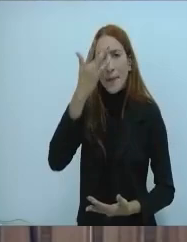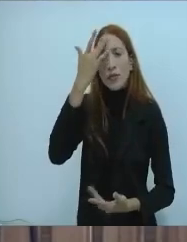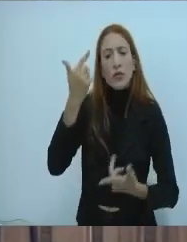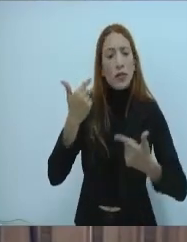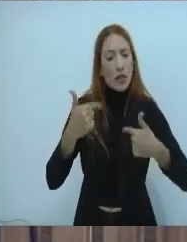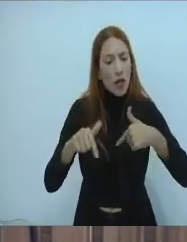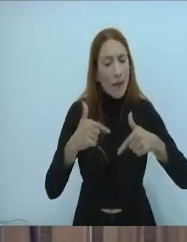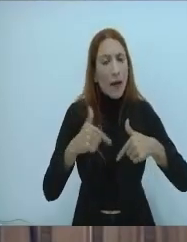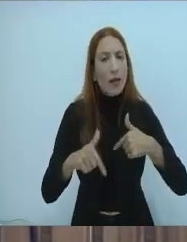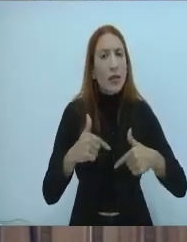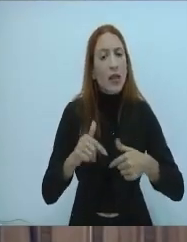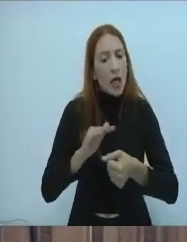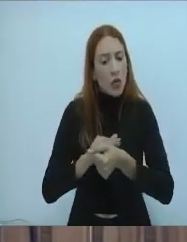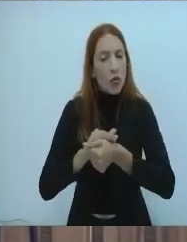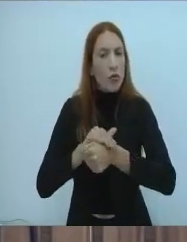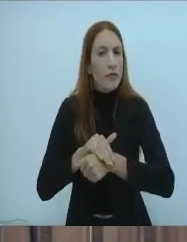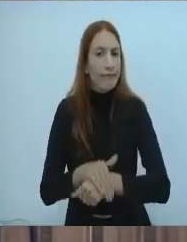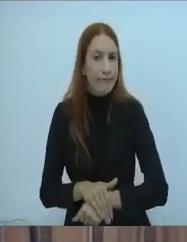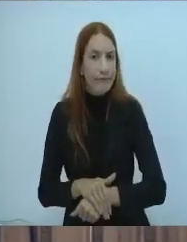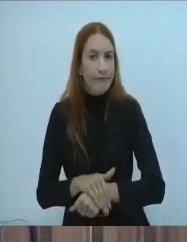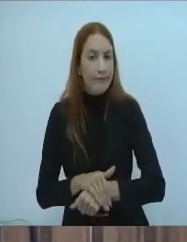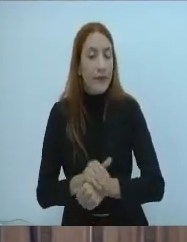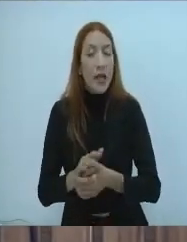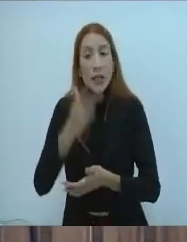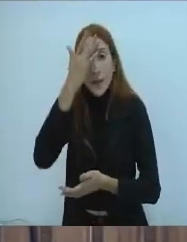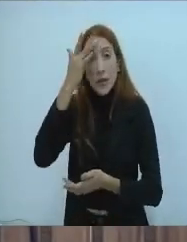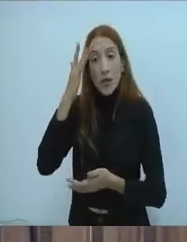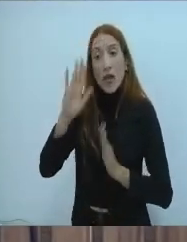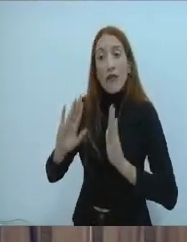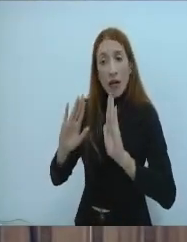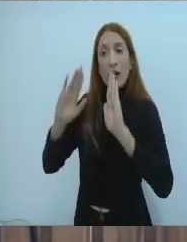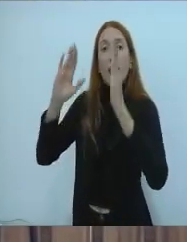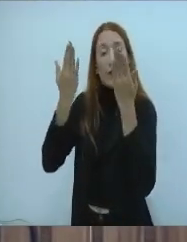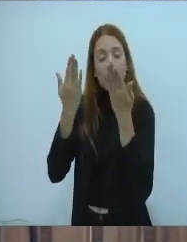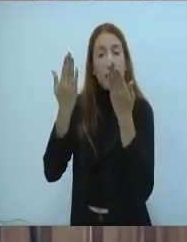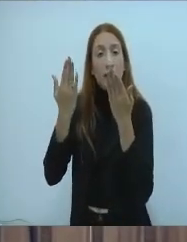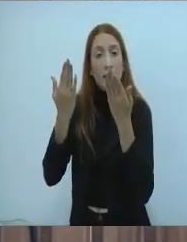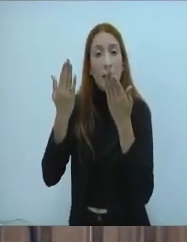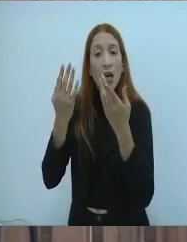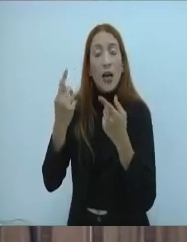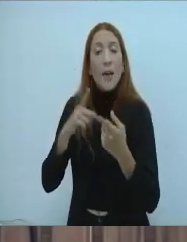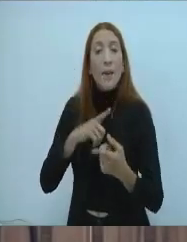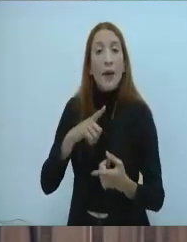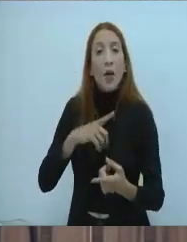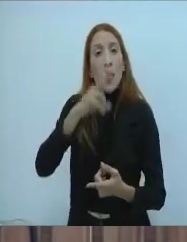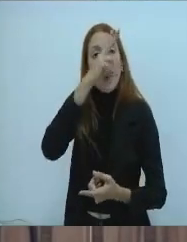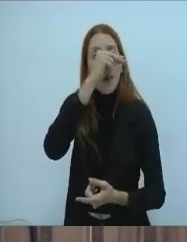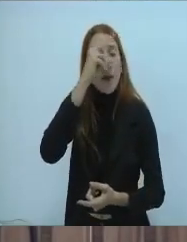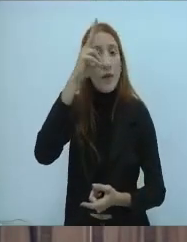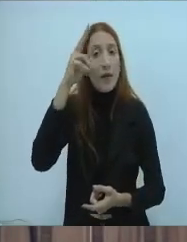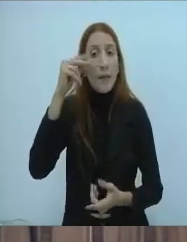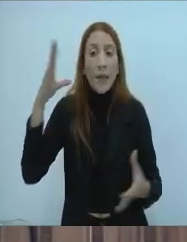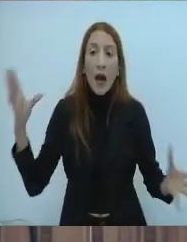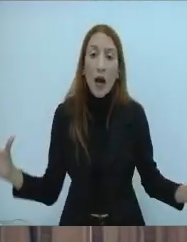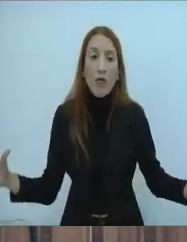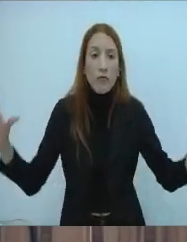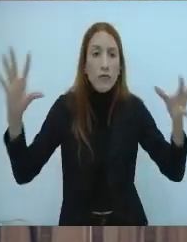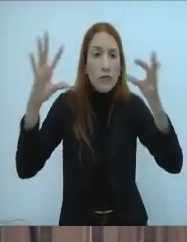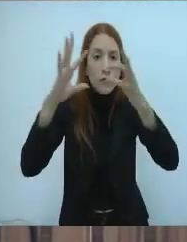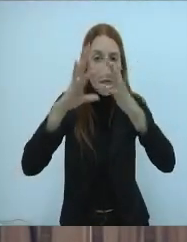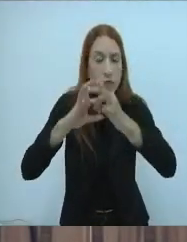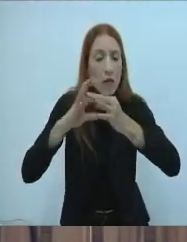trabalhando noturnamente os que estavam no evento realizado é pelo pelo gestor para aproximar as